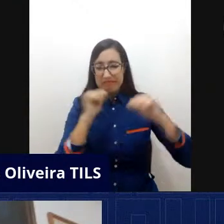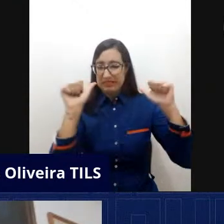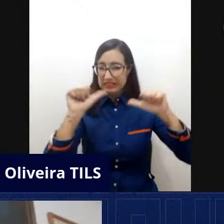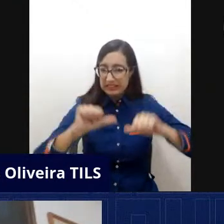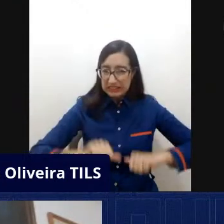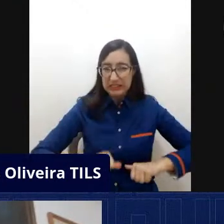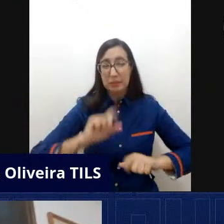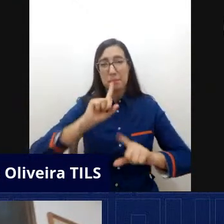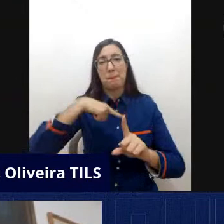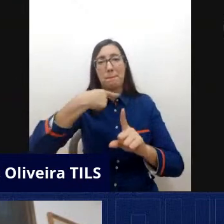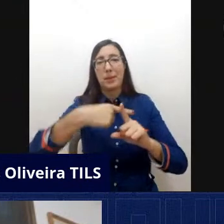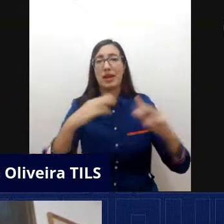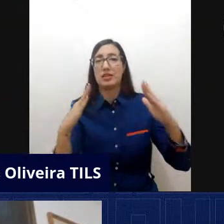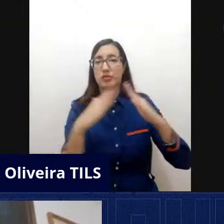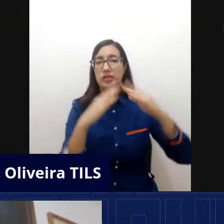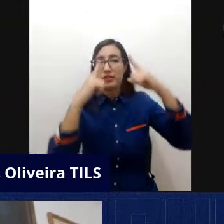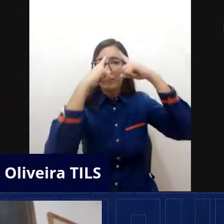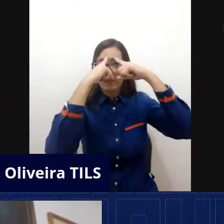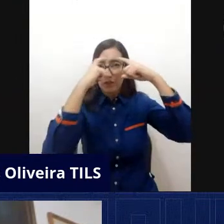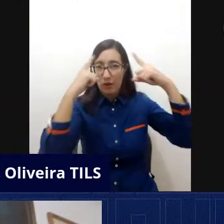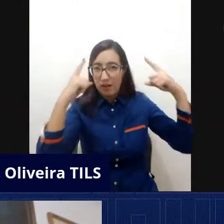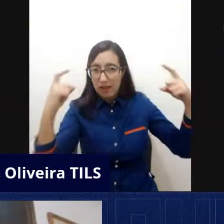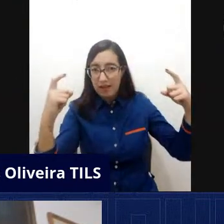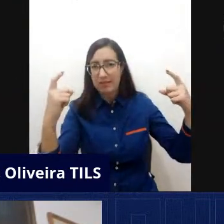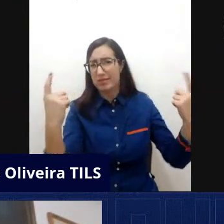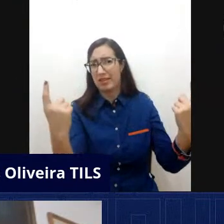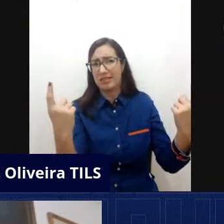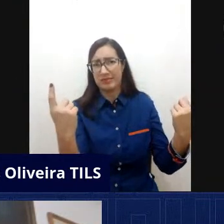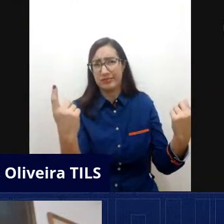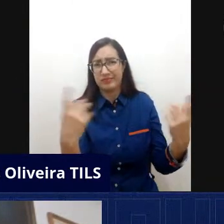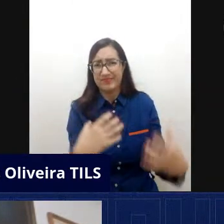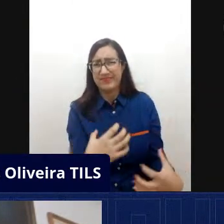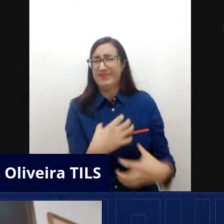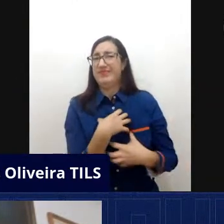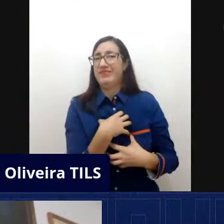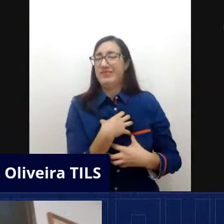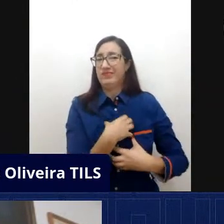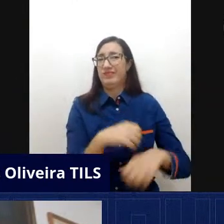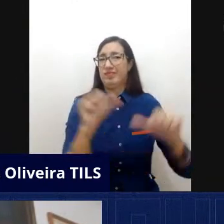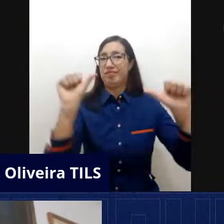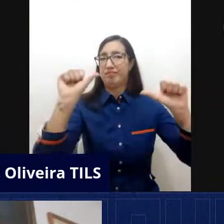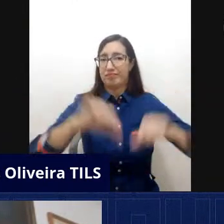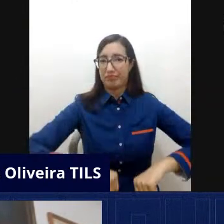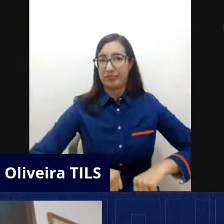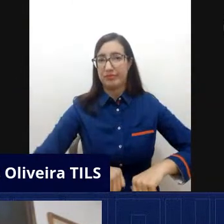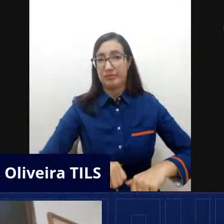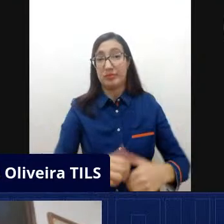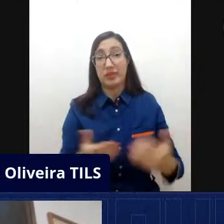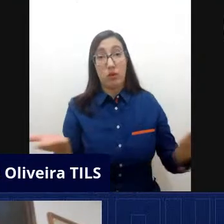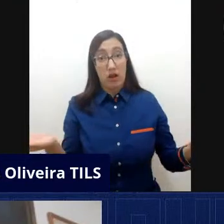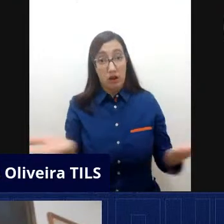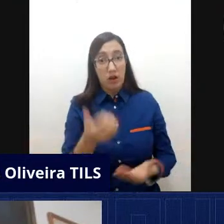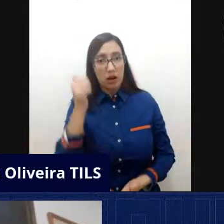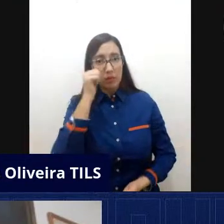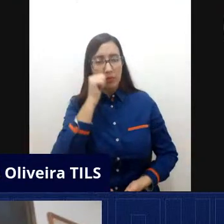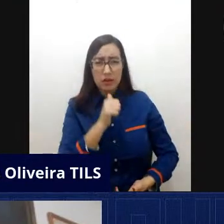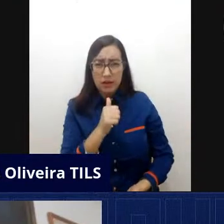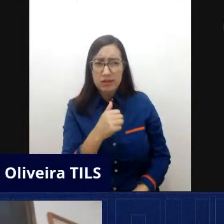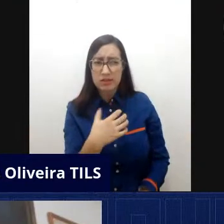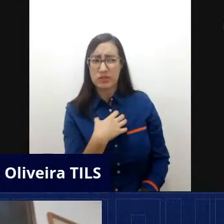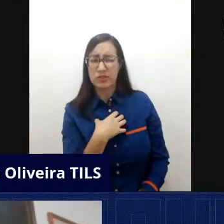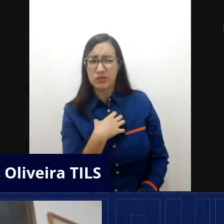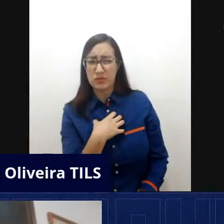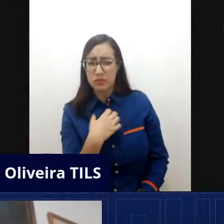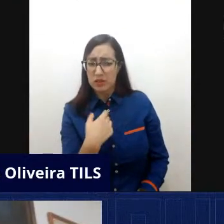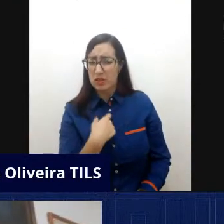então, agora se reuniu enquanto organizações e disse, a gente precisa tratar disso, a gente precisa voltar a falar